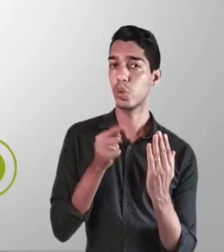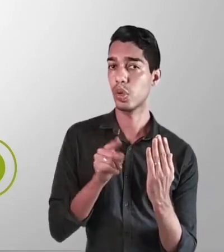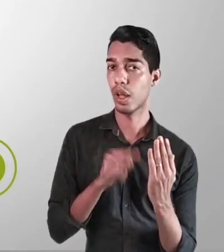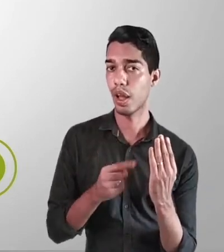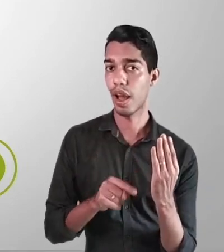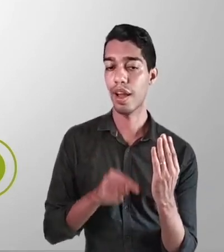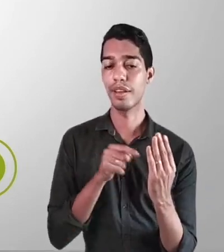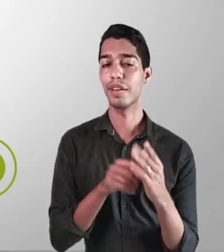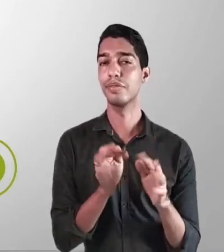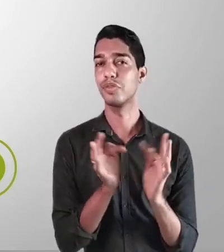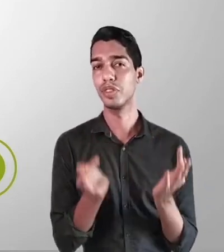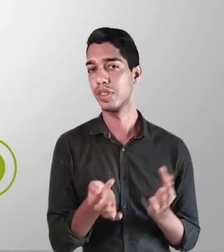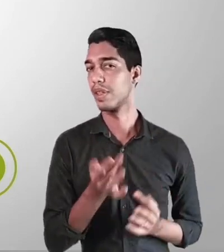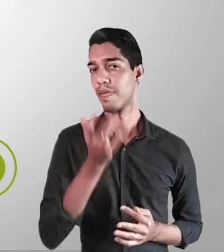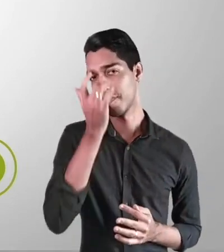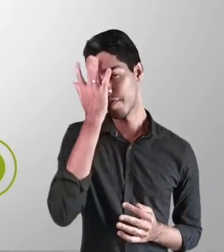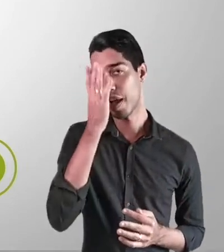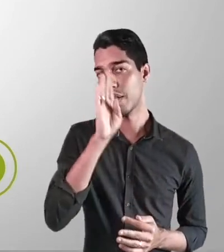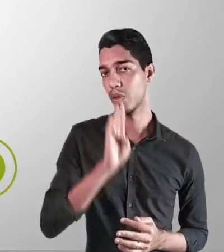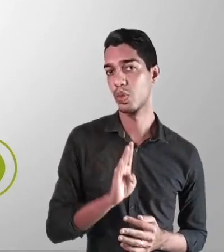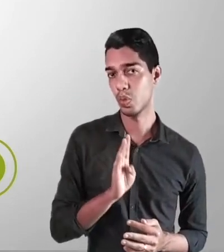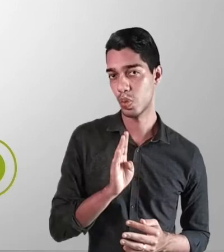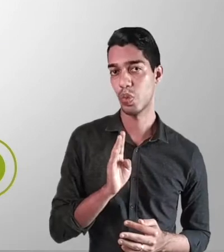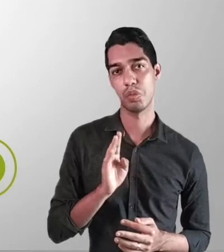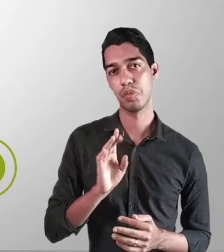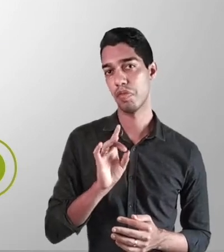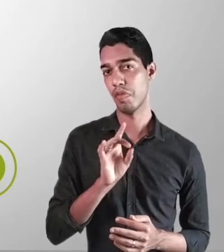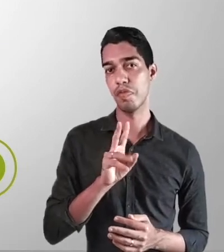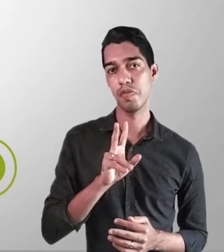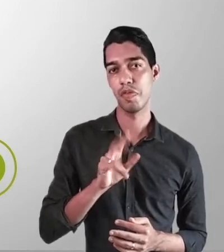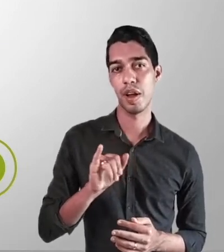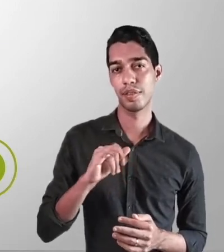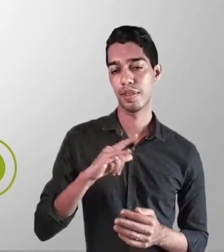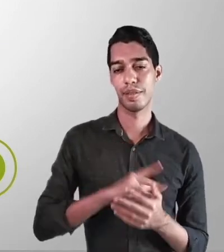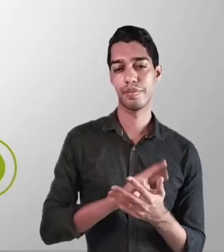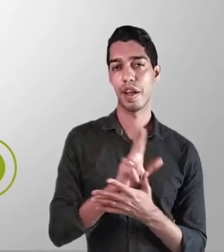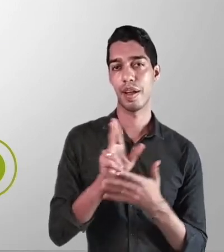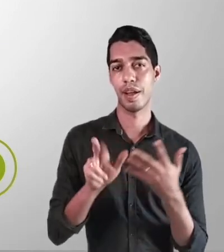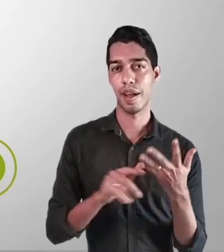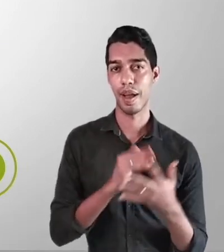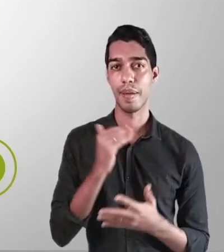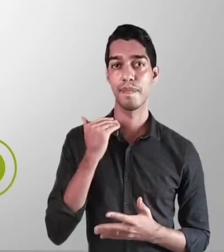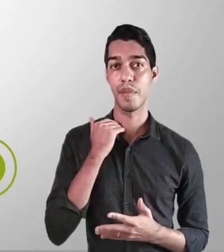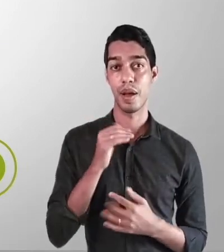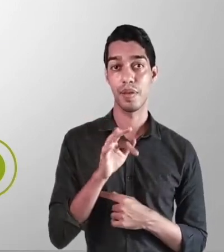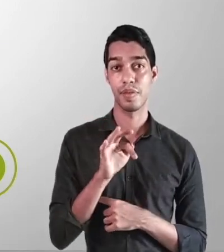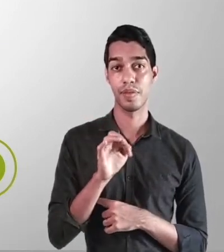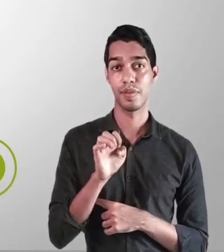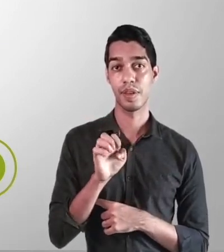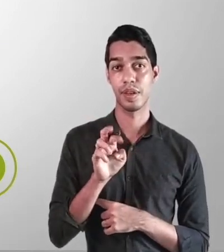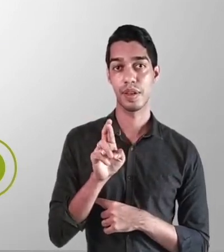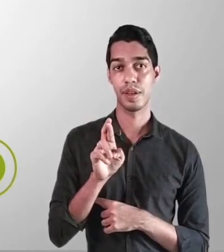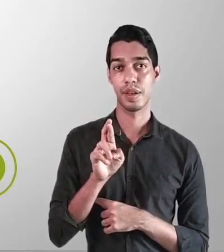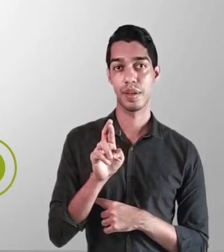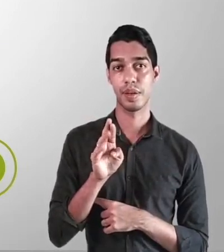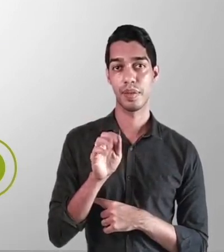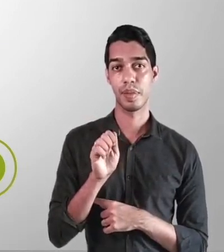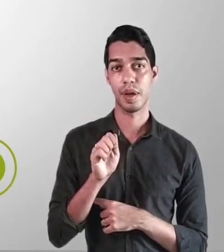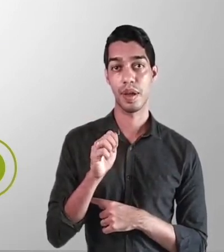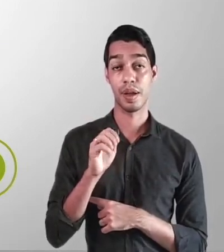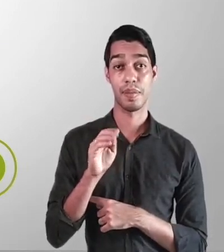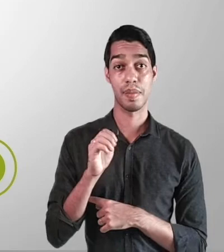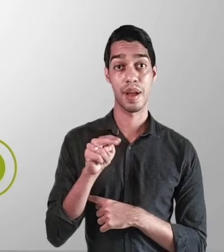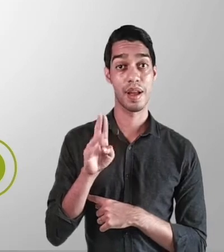fácil, segura, gratuita, disponível nos vários canais dos bancos, da Febraban. O consumidor vai ter um retrato, é como se ele tivesse